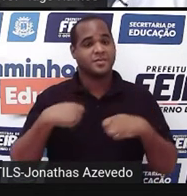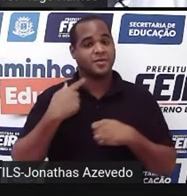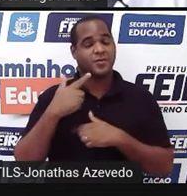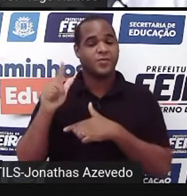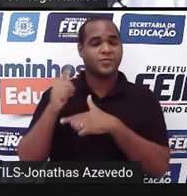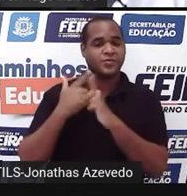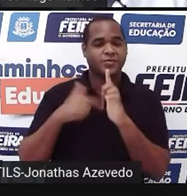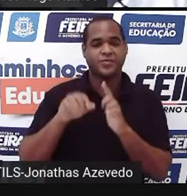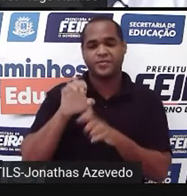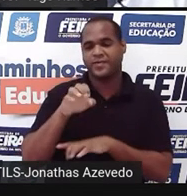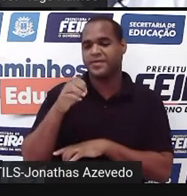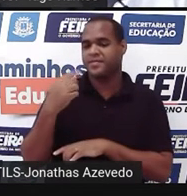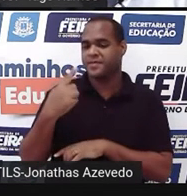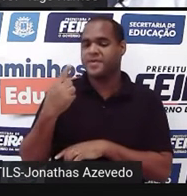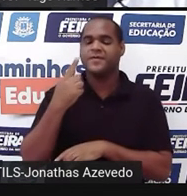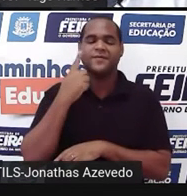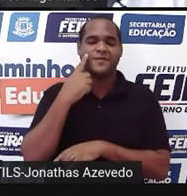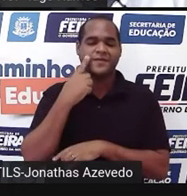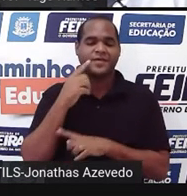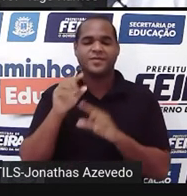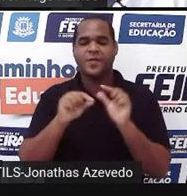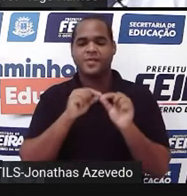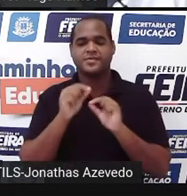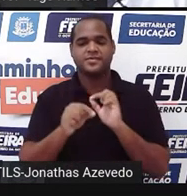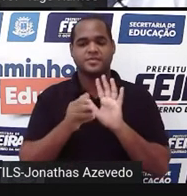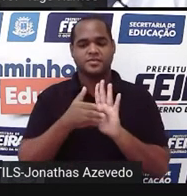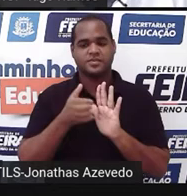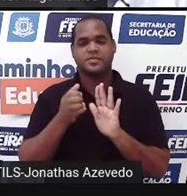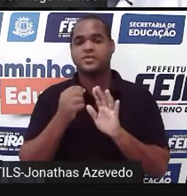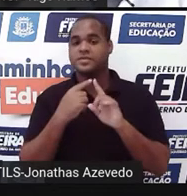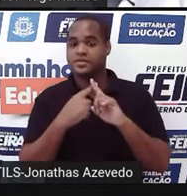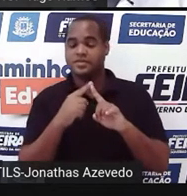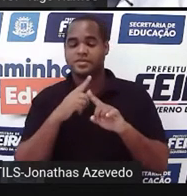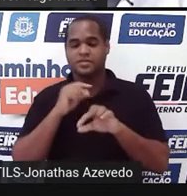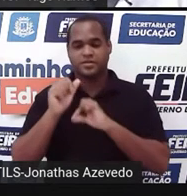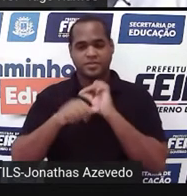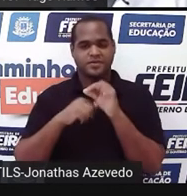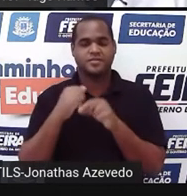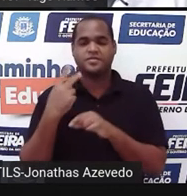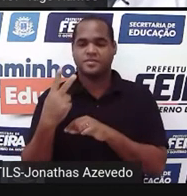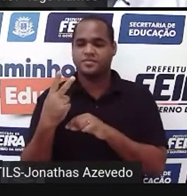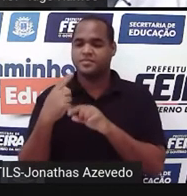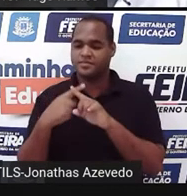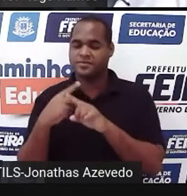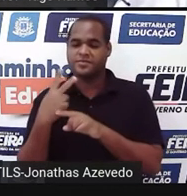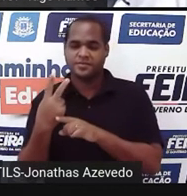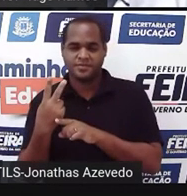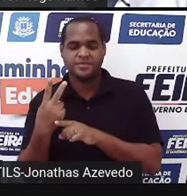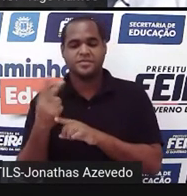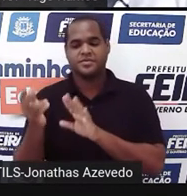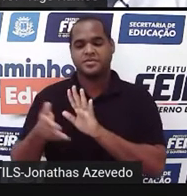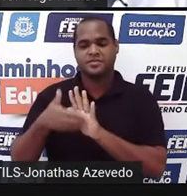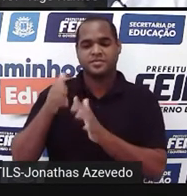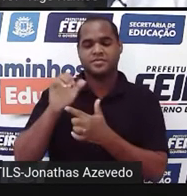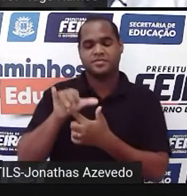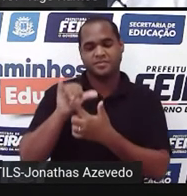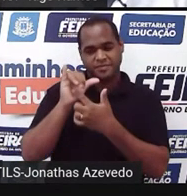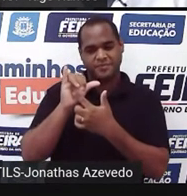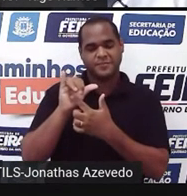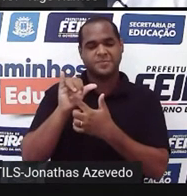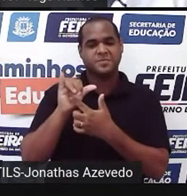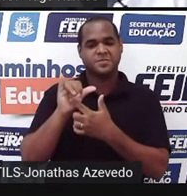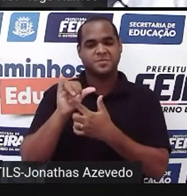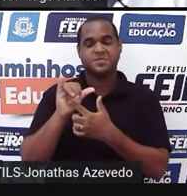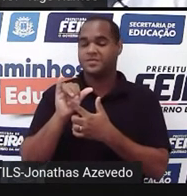testar na outra equação dá um tiro x coloca dois fica 2 vezes 2 tiro Y